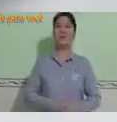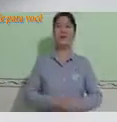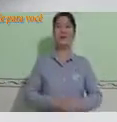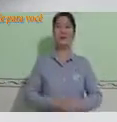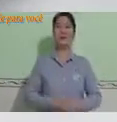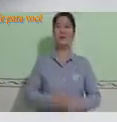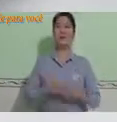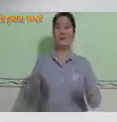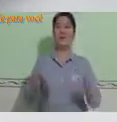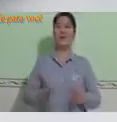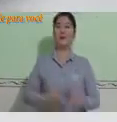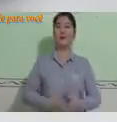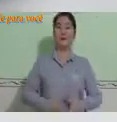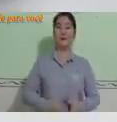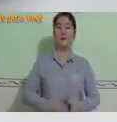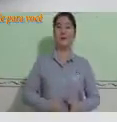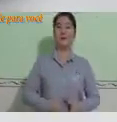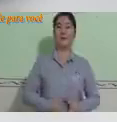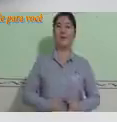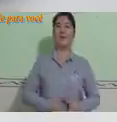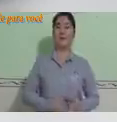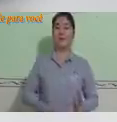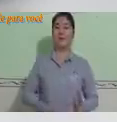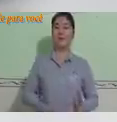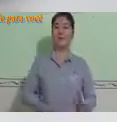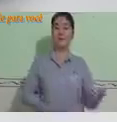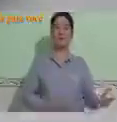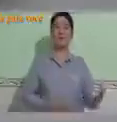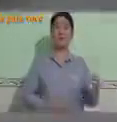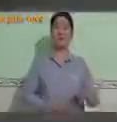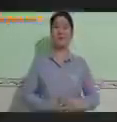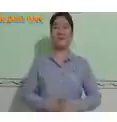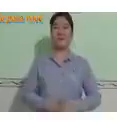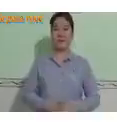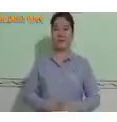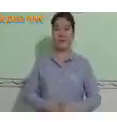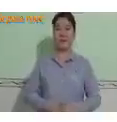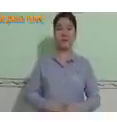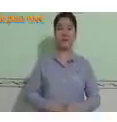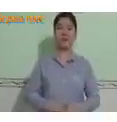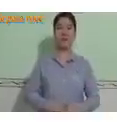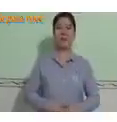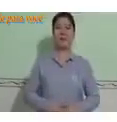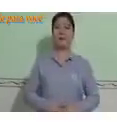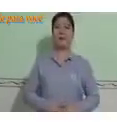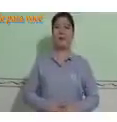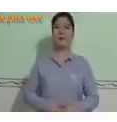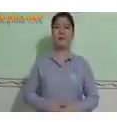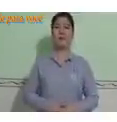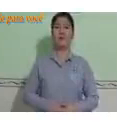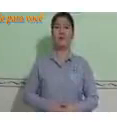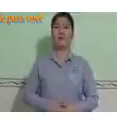Fazer uma atividade física é importante para perder peso porque ajuda a queimar calorias e a fortalecer o corpo.